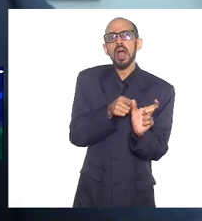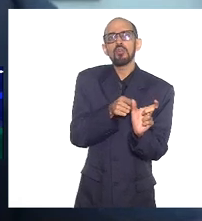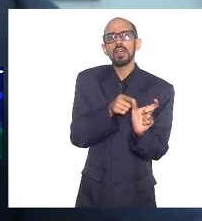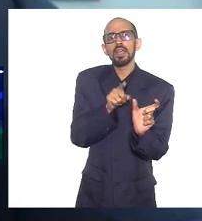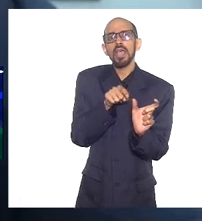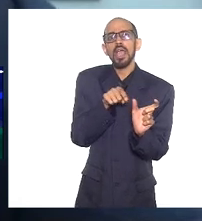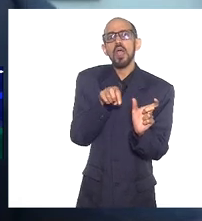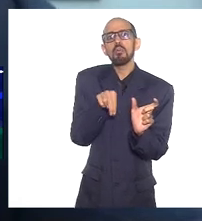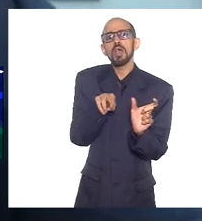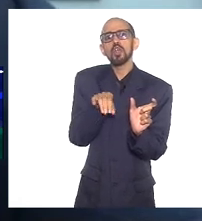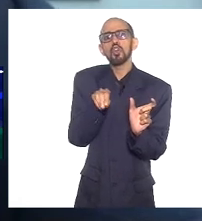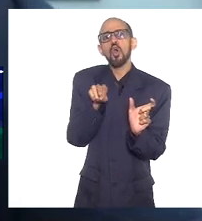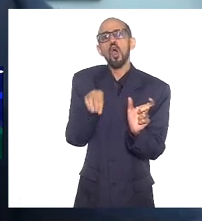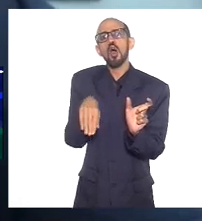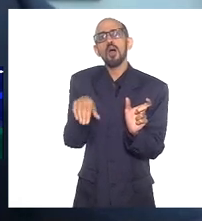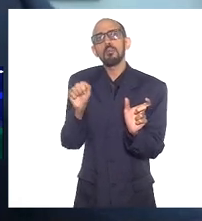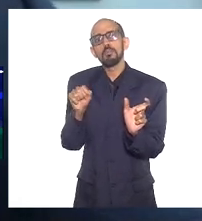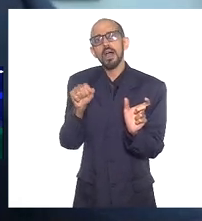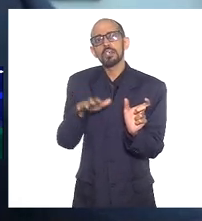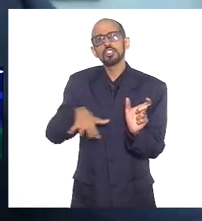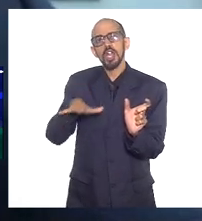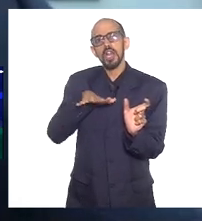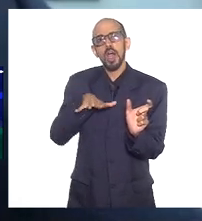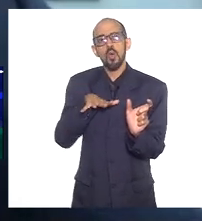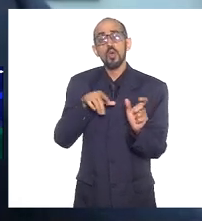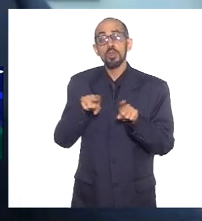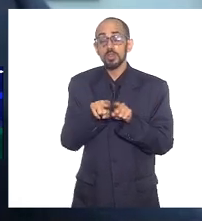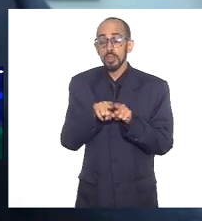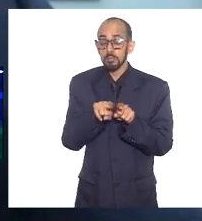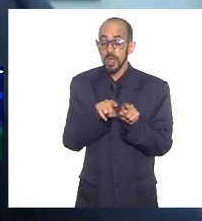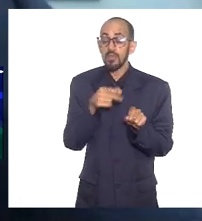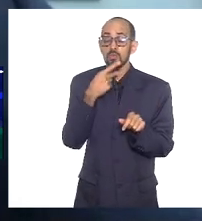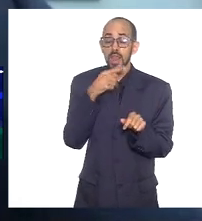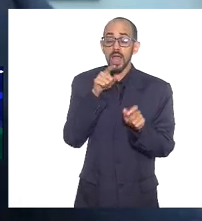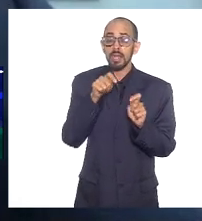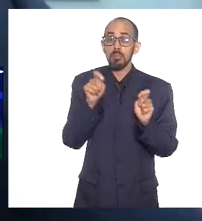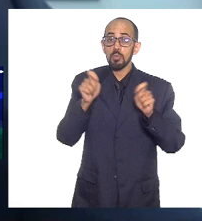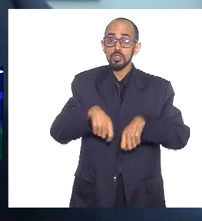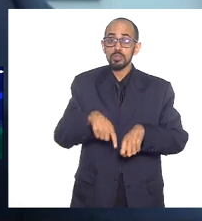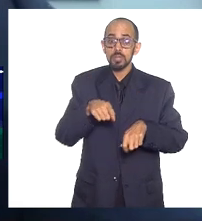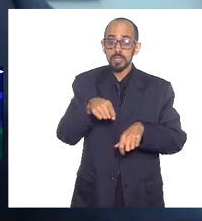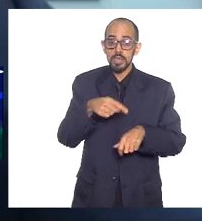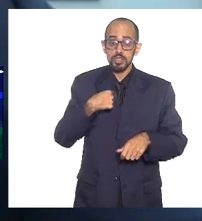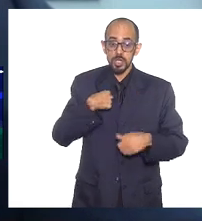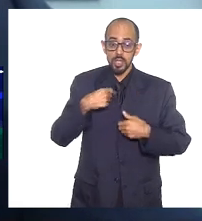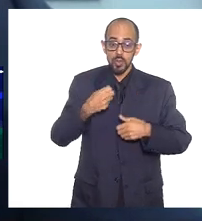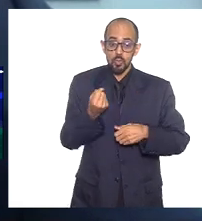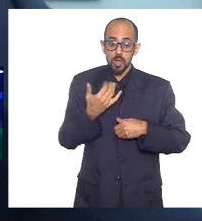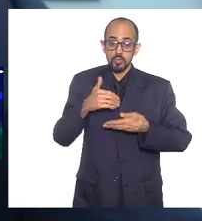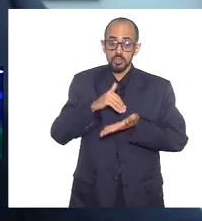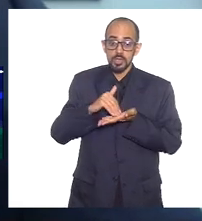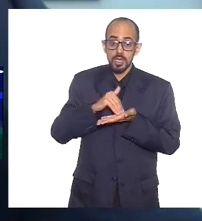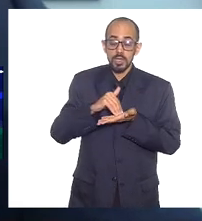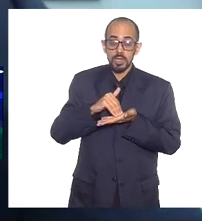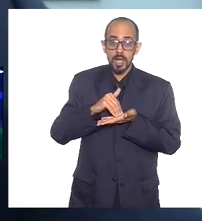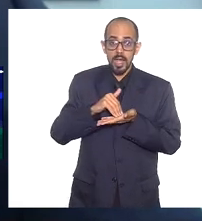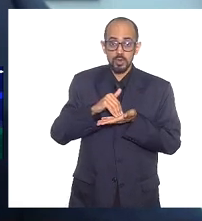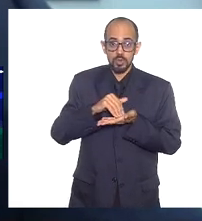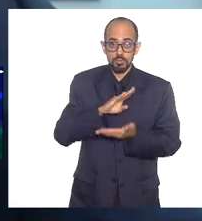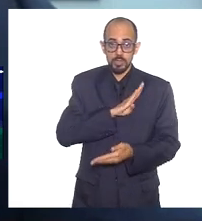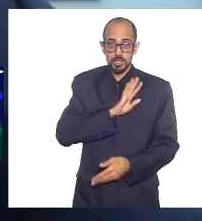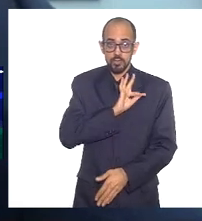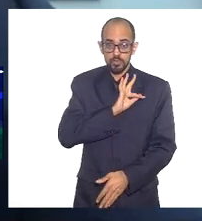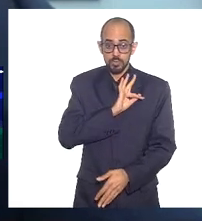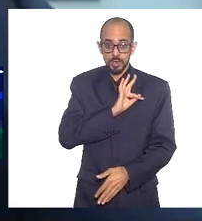e até prever, inclusive, a possibilidade, eu tentei, enquanto fui secretário municipal da Baixada Fluminense, fazê-lo,